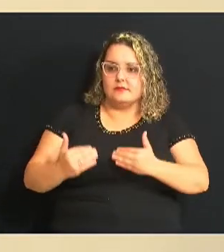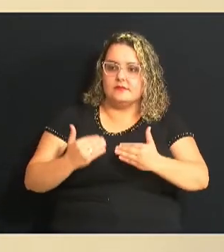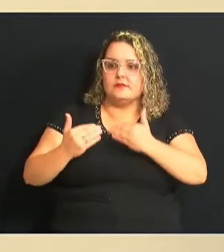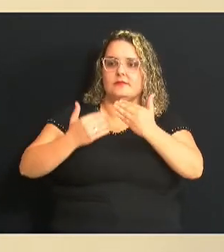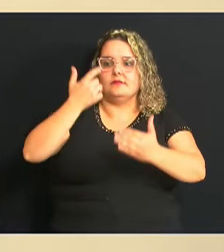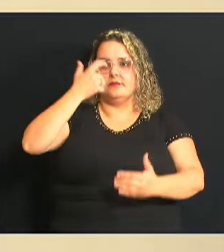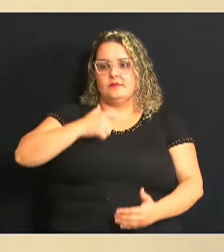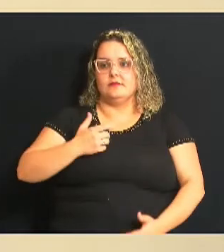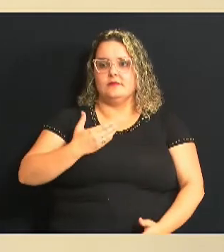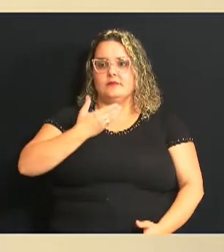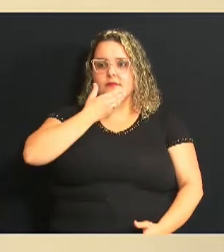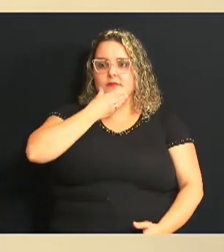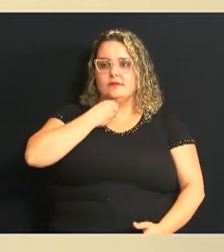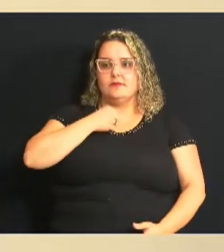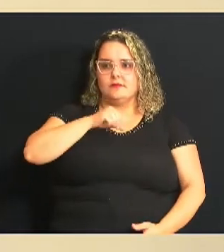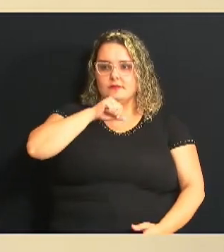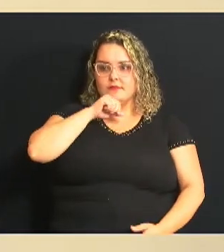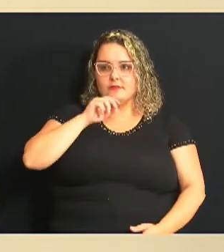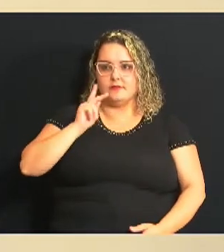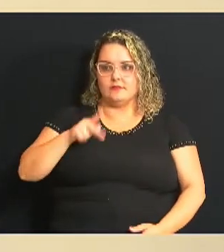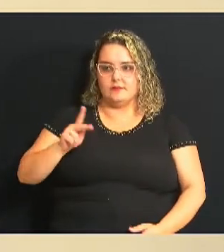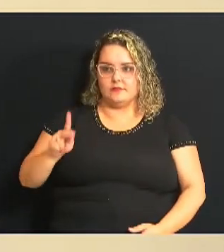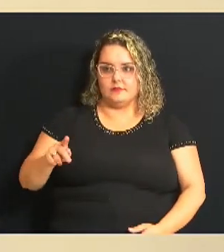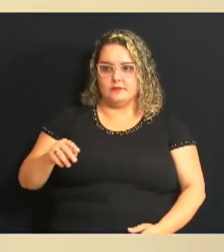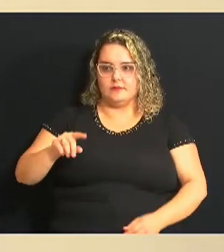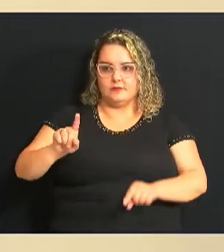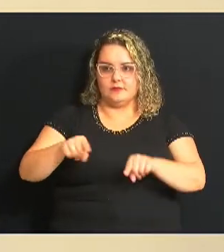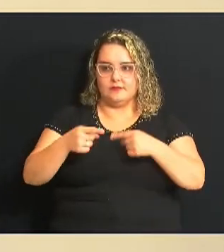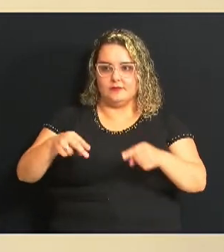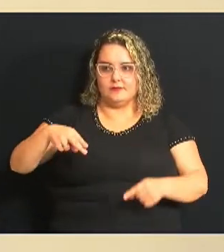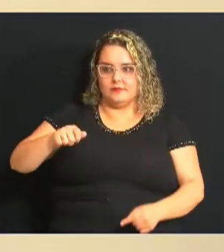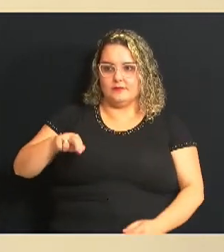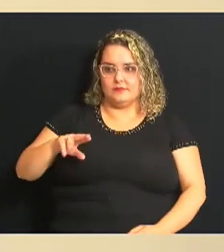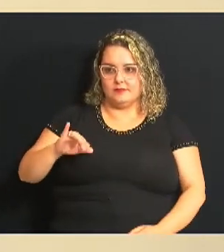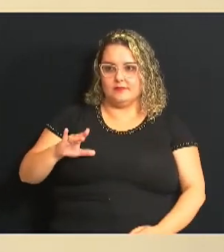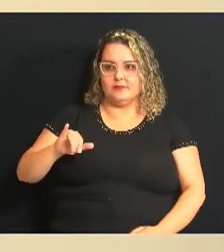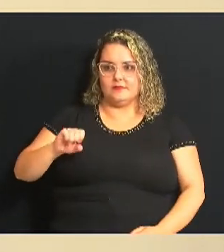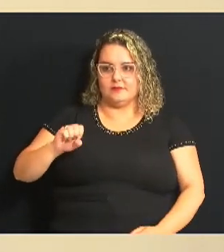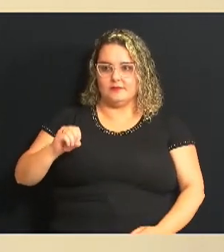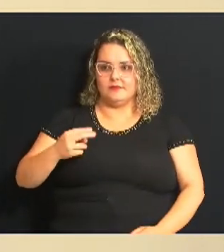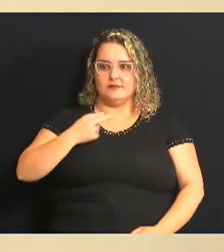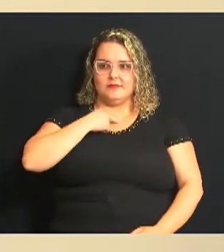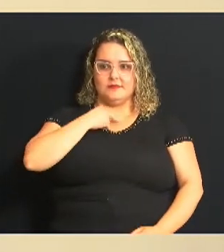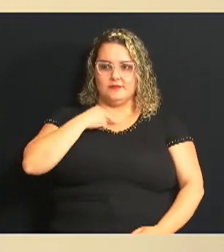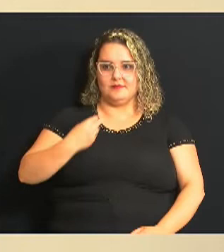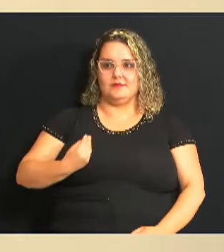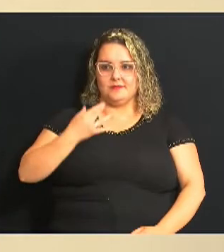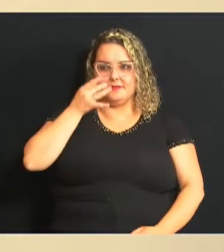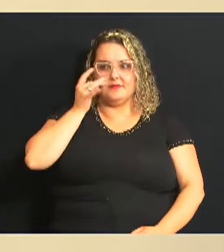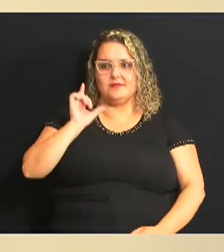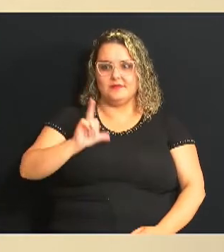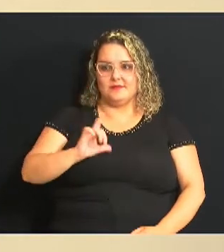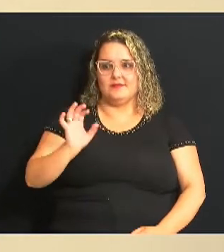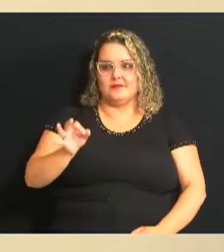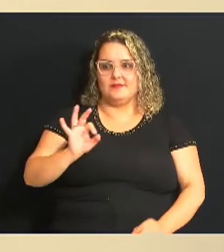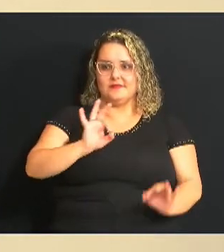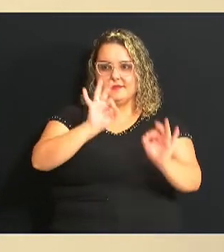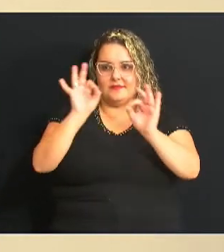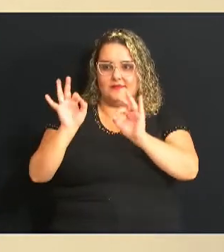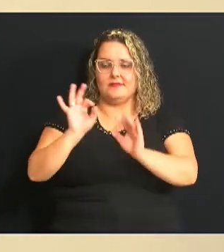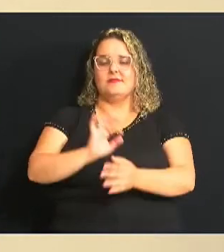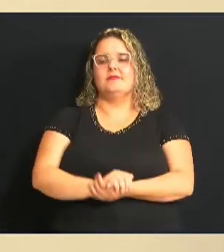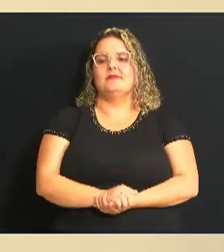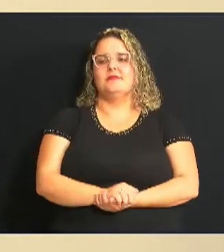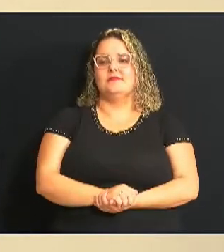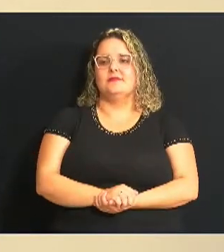pai, professor maestro Narciso Cecílio de Mesquita, que não pôde estar, mas tenho certeza que ele está assistindo.